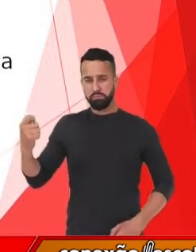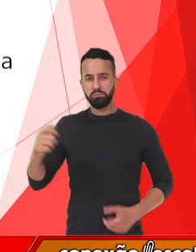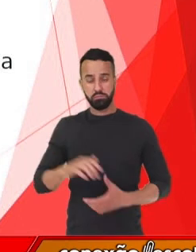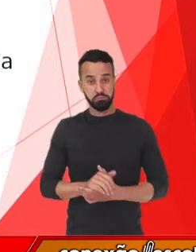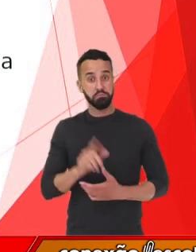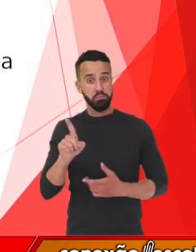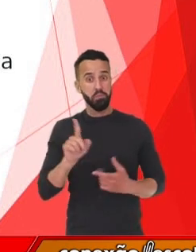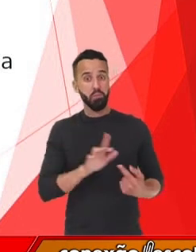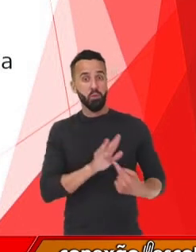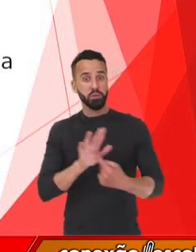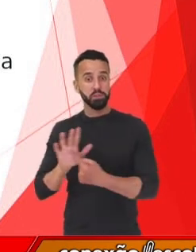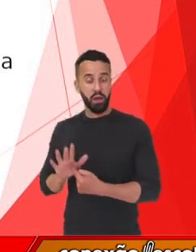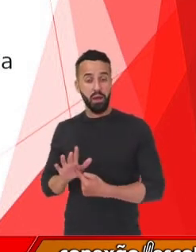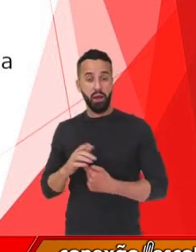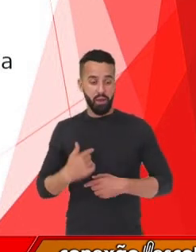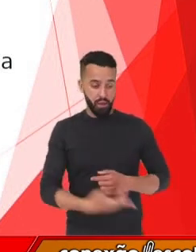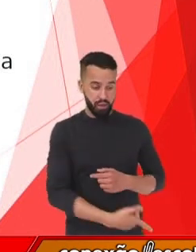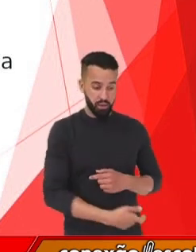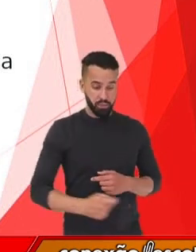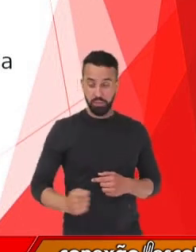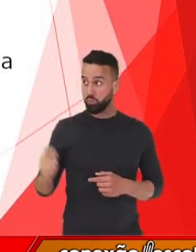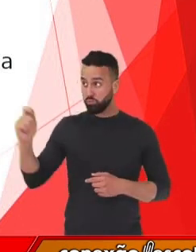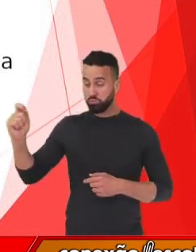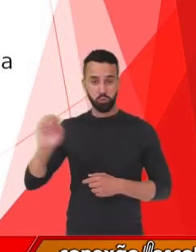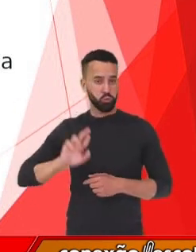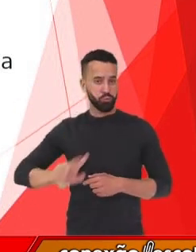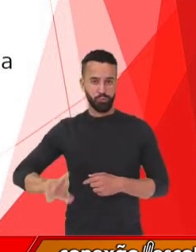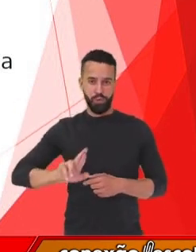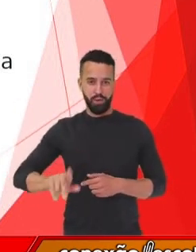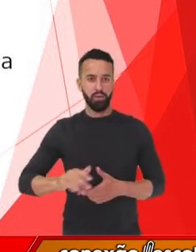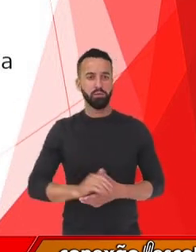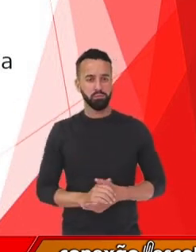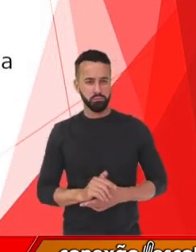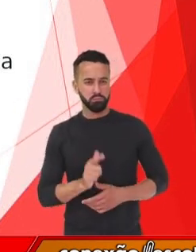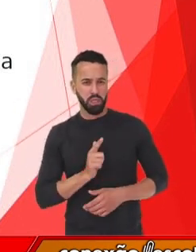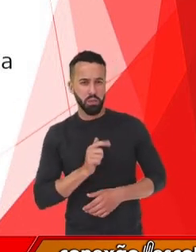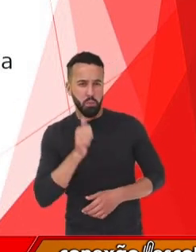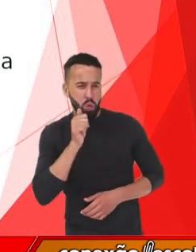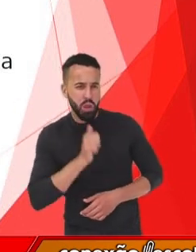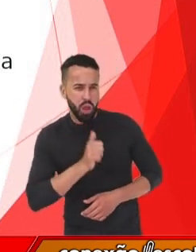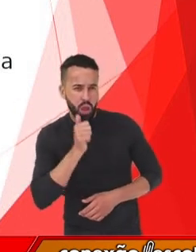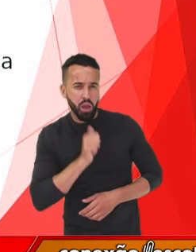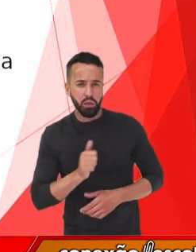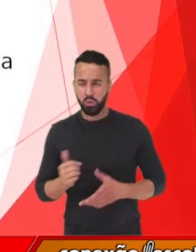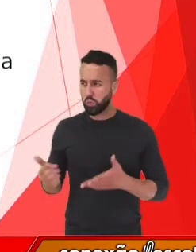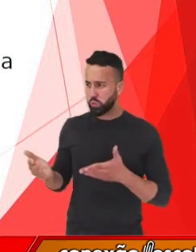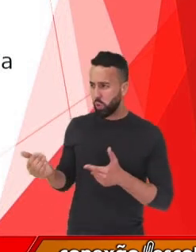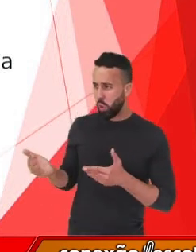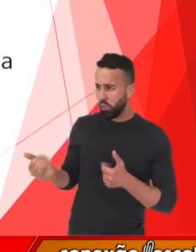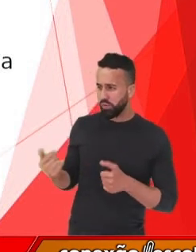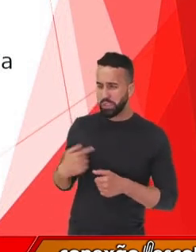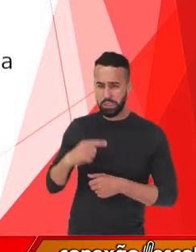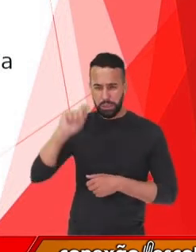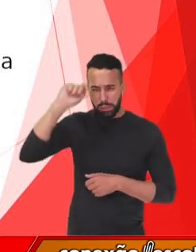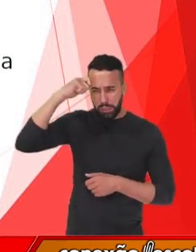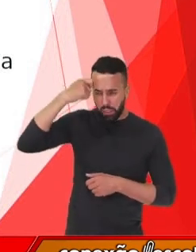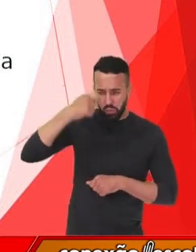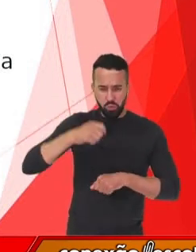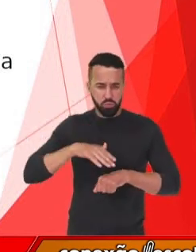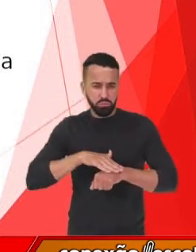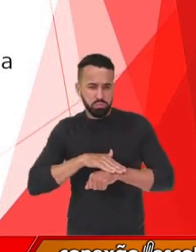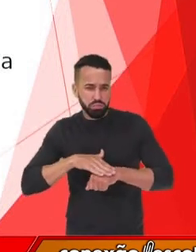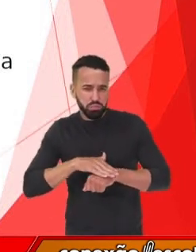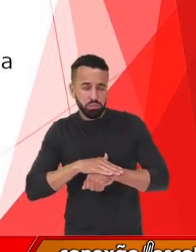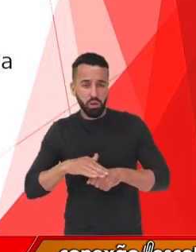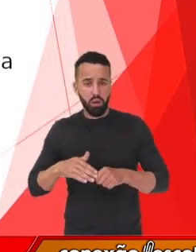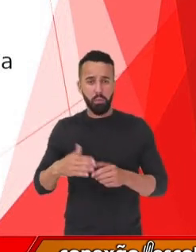referência à proclamação da independência. Vemos mulheres e jovens, negros da periferia,